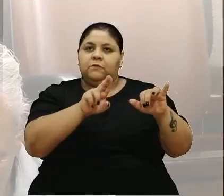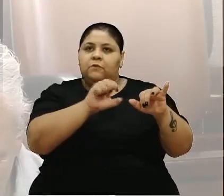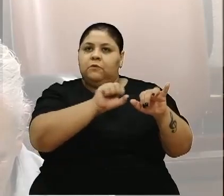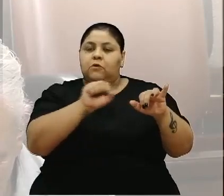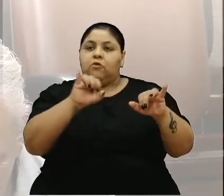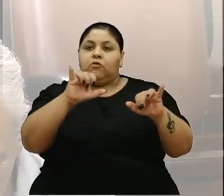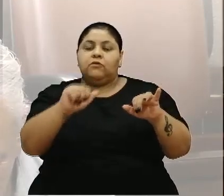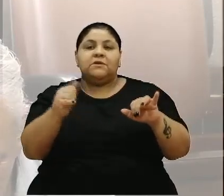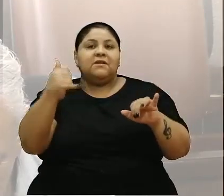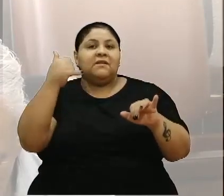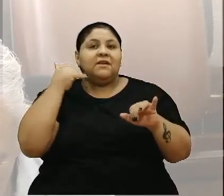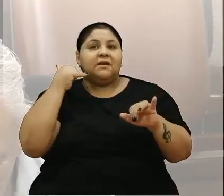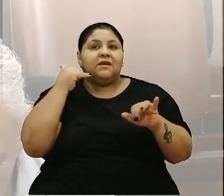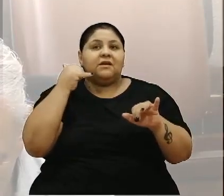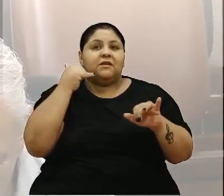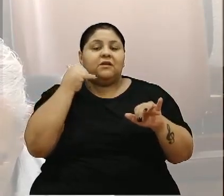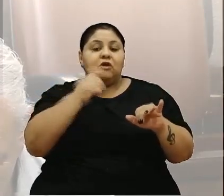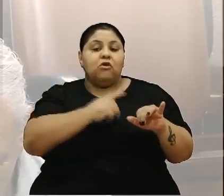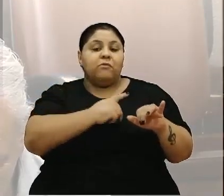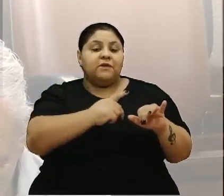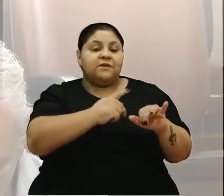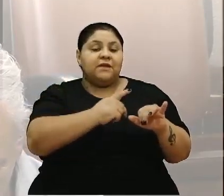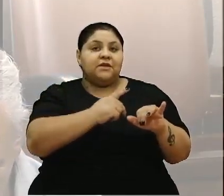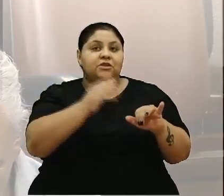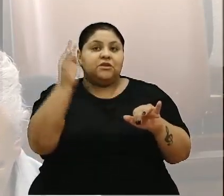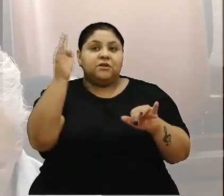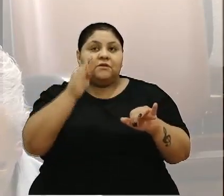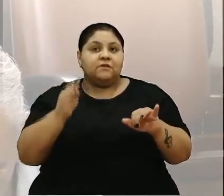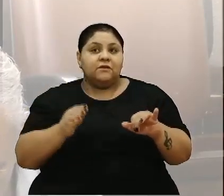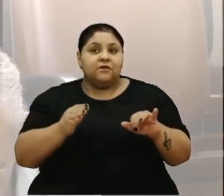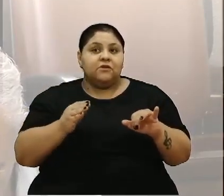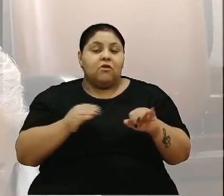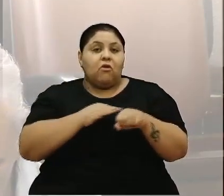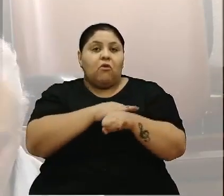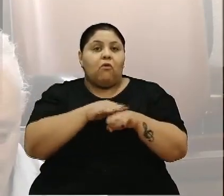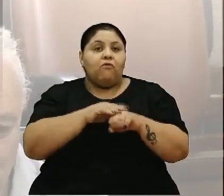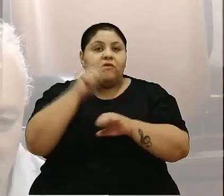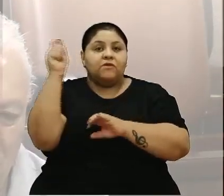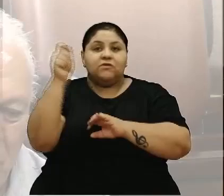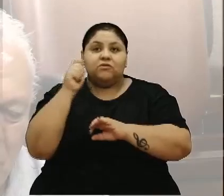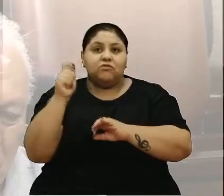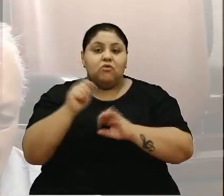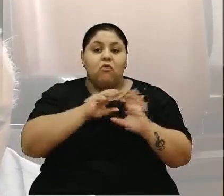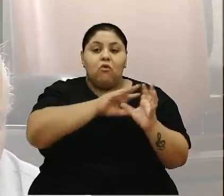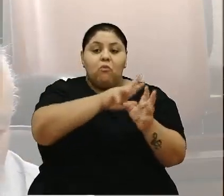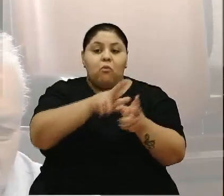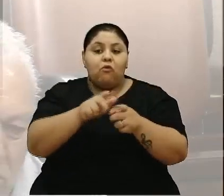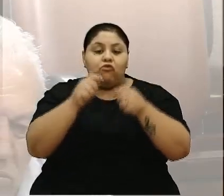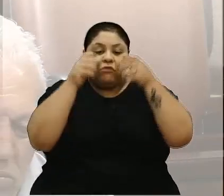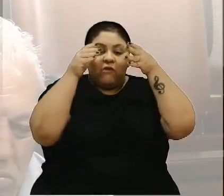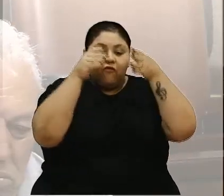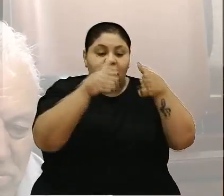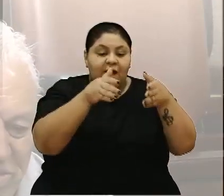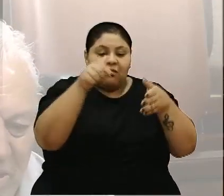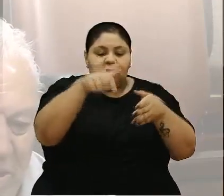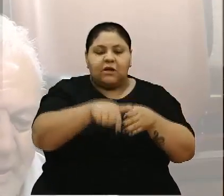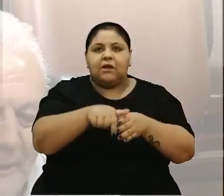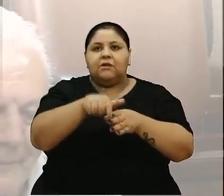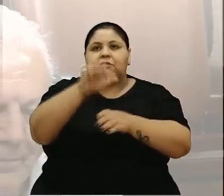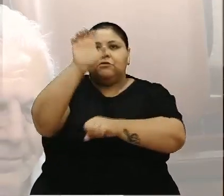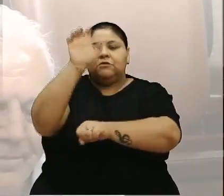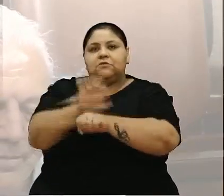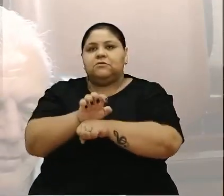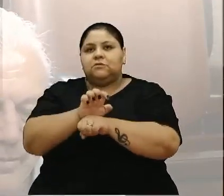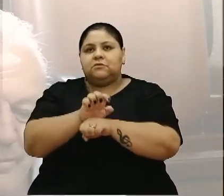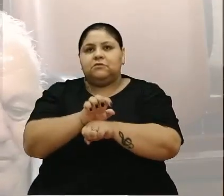Brasil falando sobre o Rio Grande do Sul. Então, o mundo está olhando para o nosso estado, né, como um laboratório de